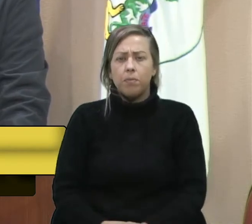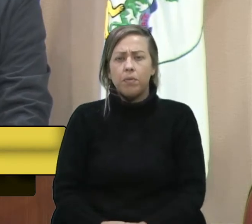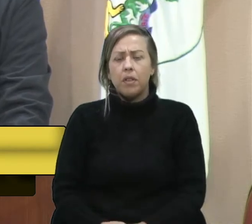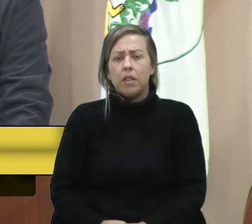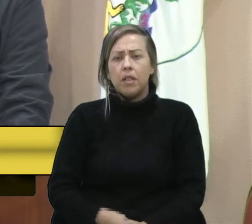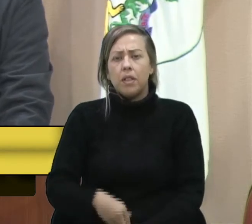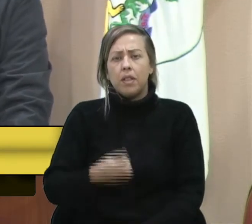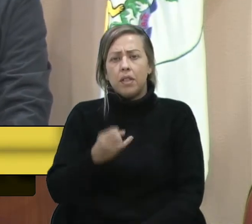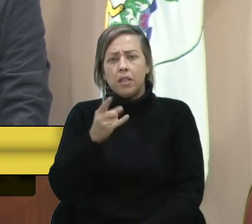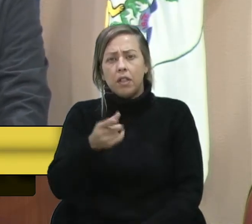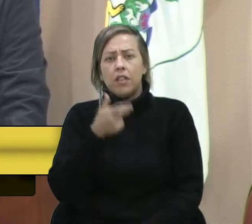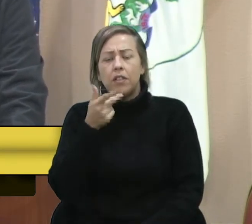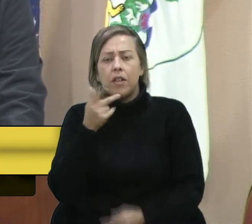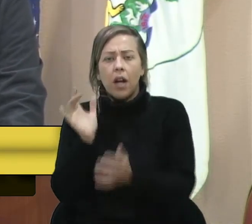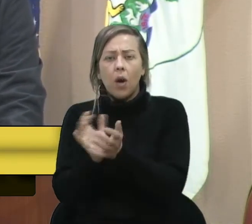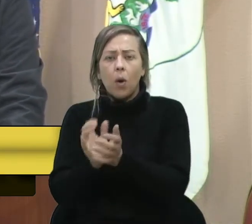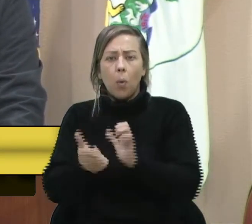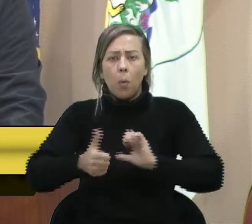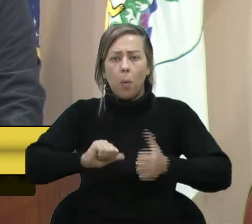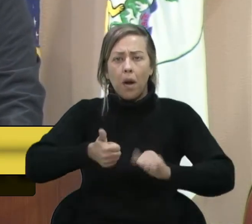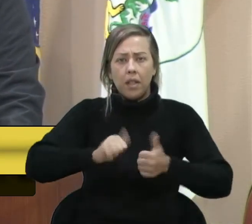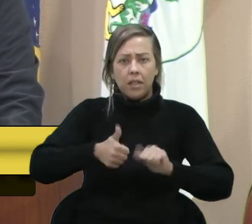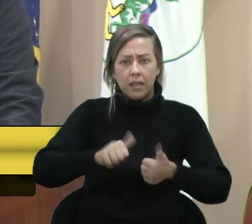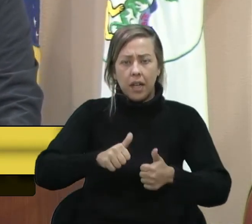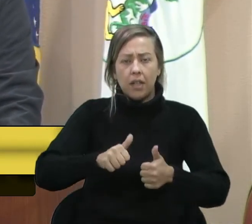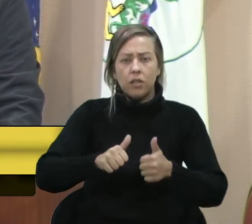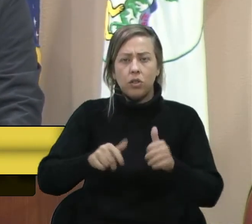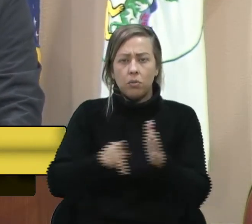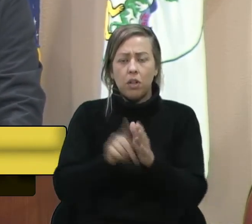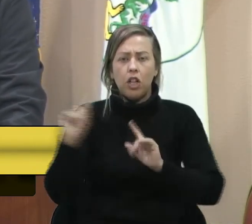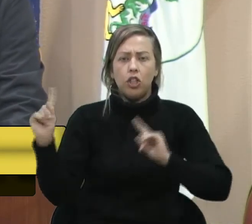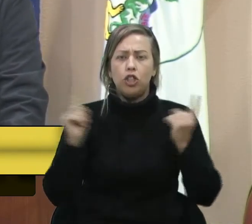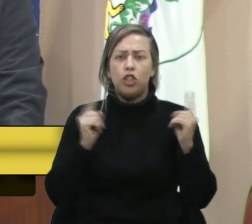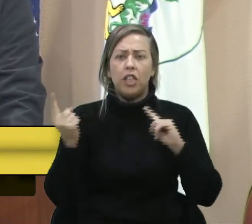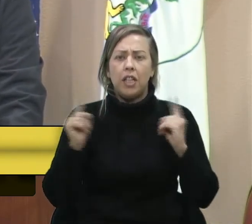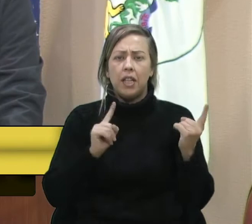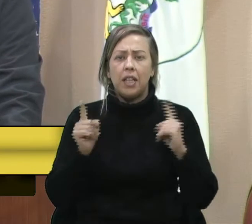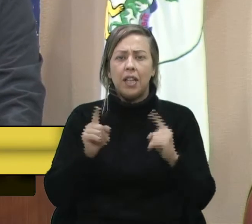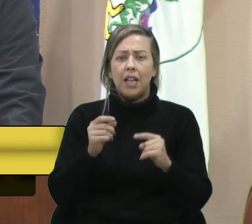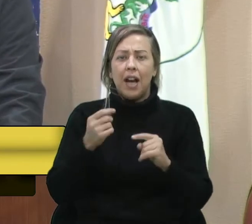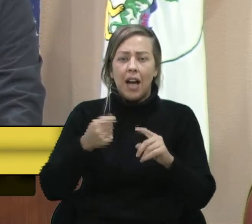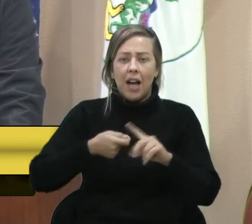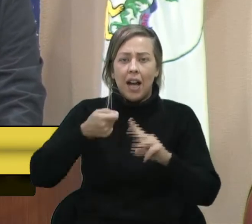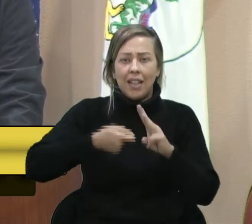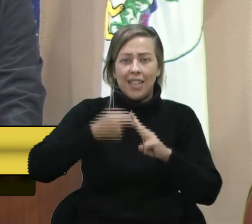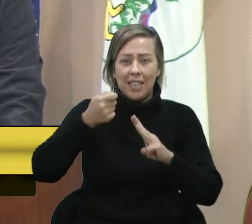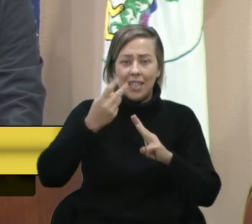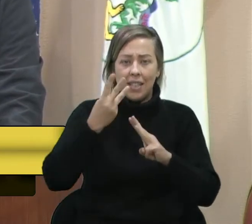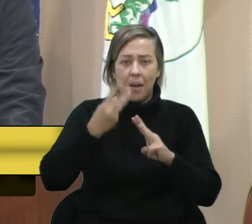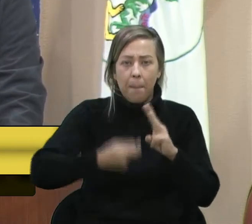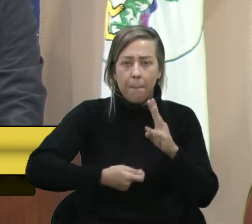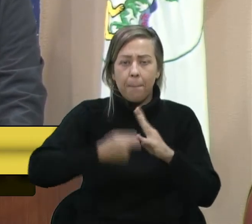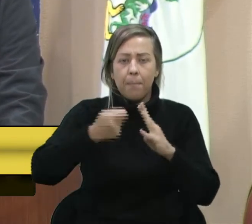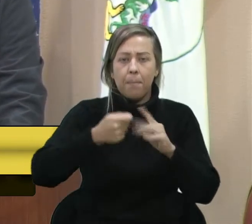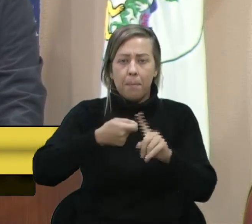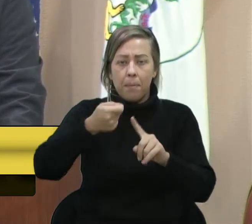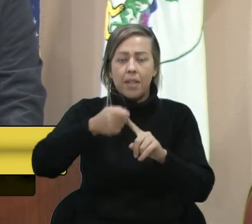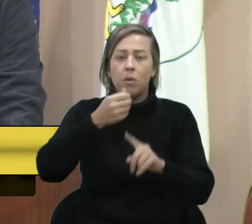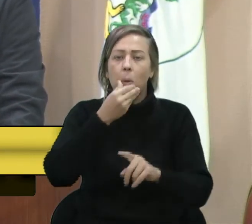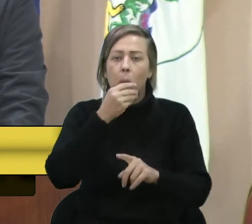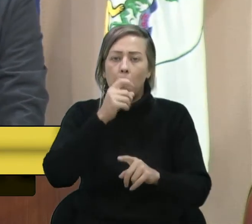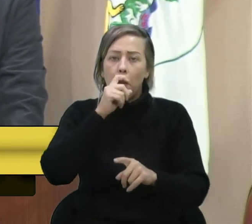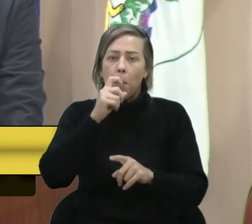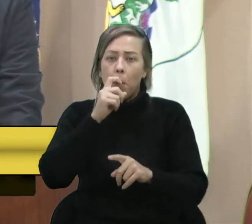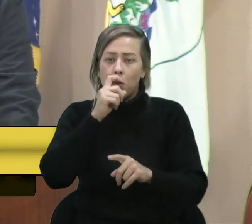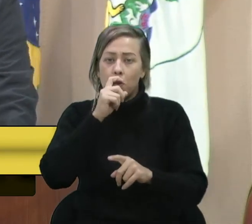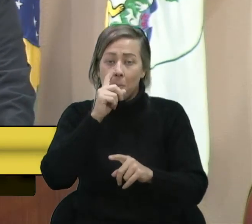caro colega, da questão da qualidade, no Chile, por exemplo, o que acontece? A cada 3 meses, os pais avaliam o colégio. Então,